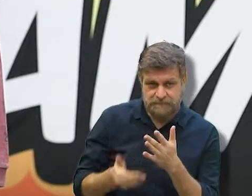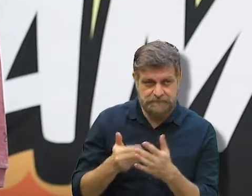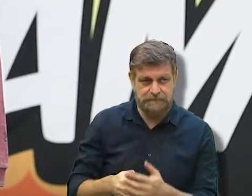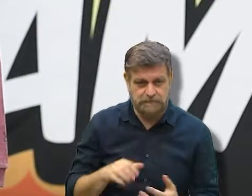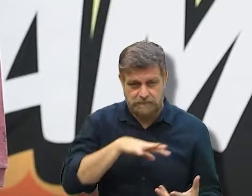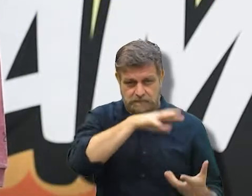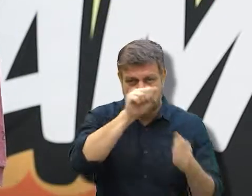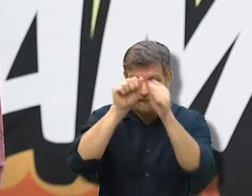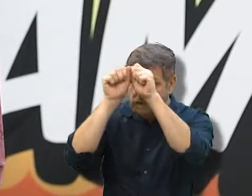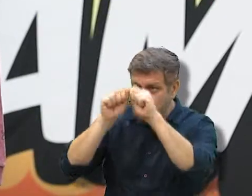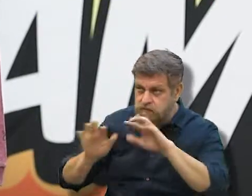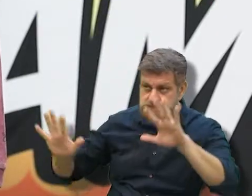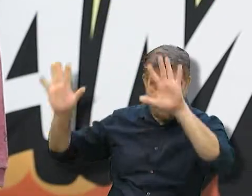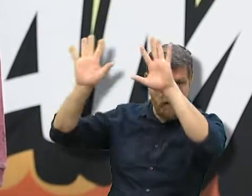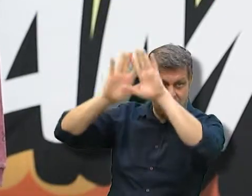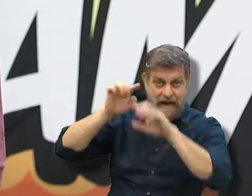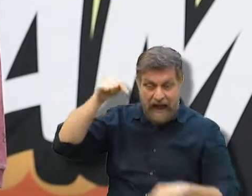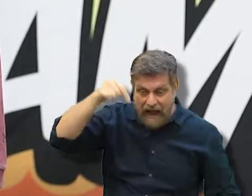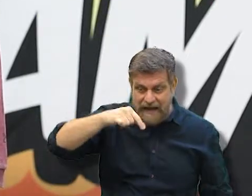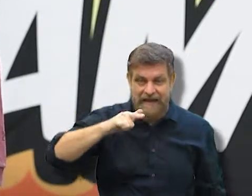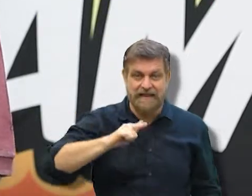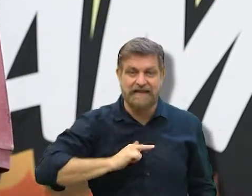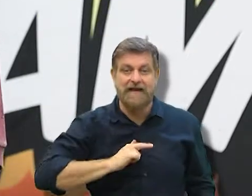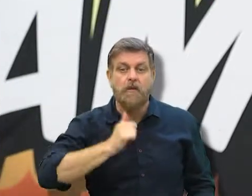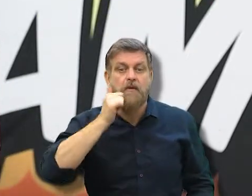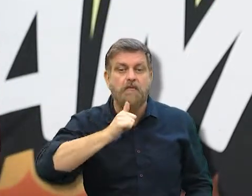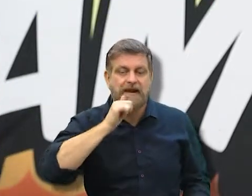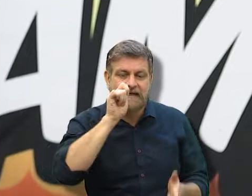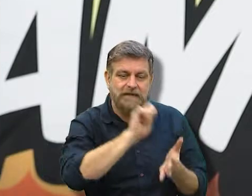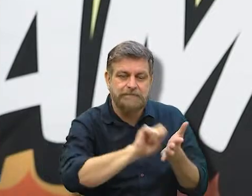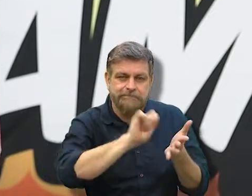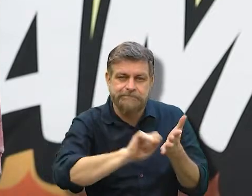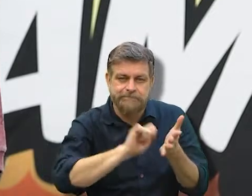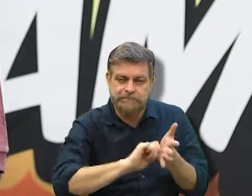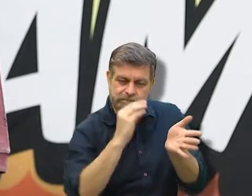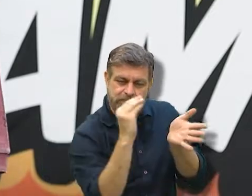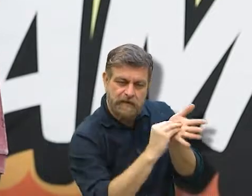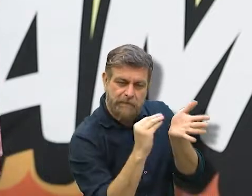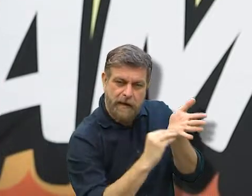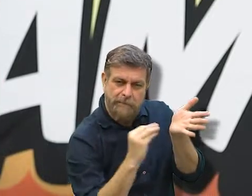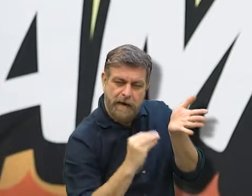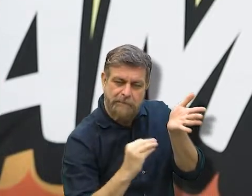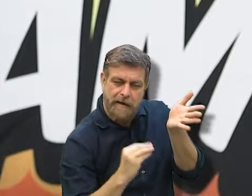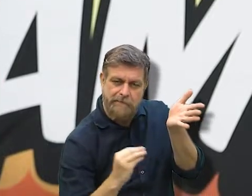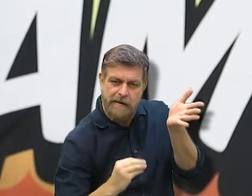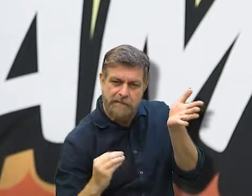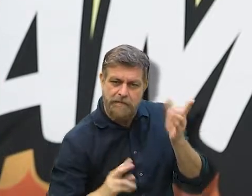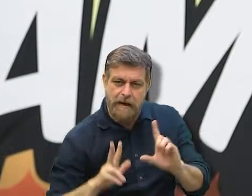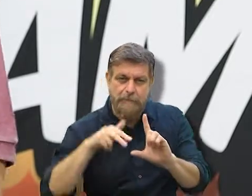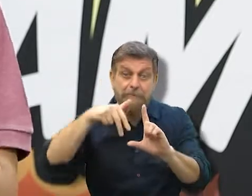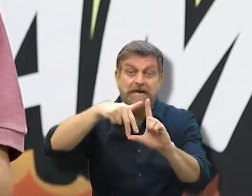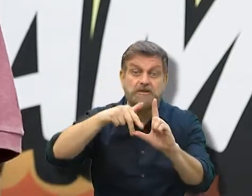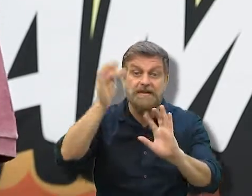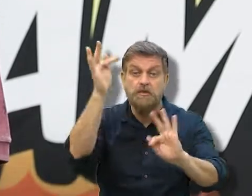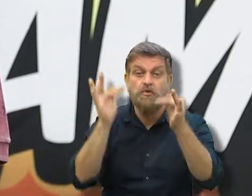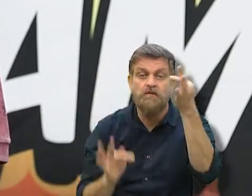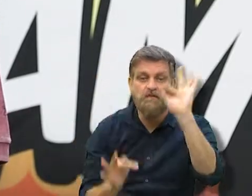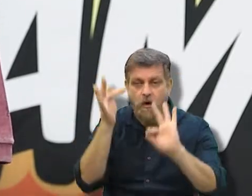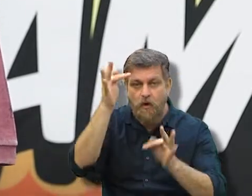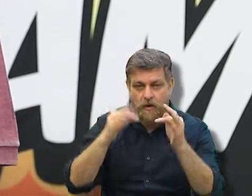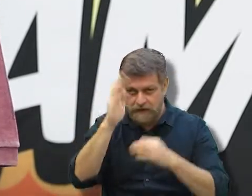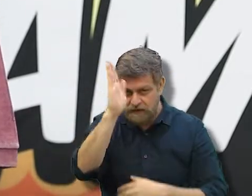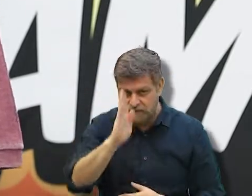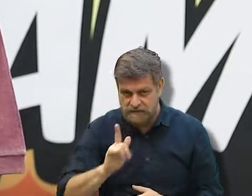essa informação que mais pro finalzinho do programa a gente vai falar sobre essa sequência, porque olha, o